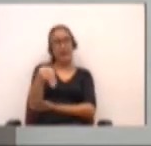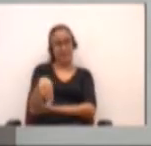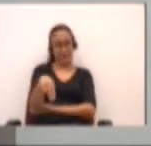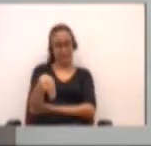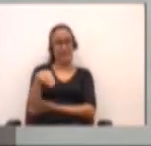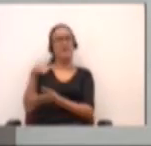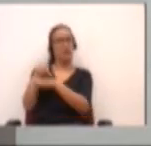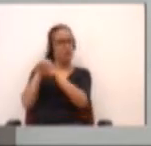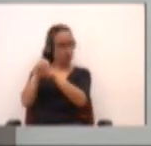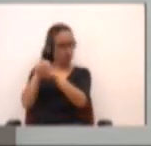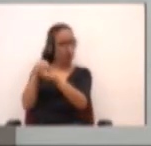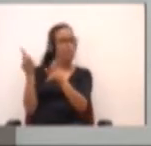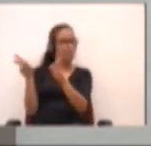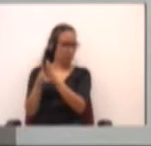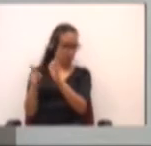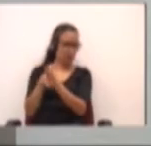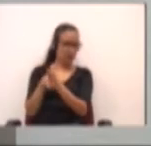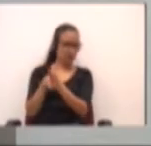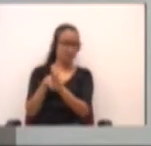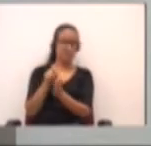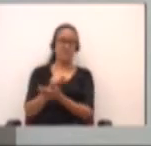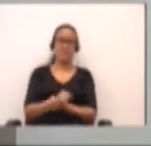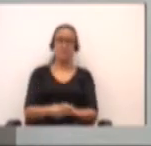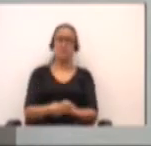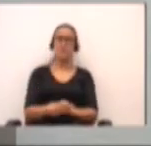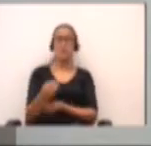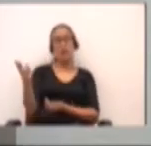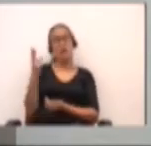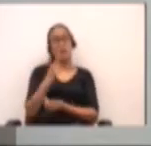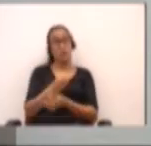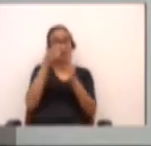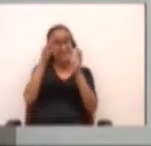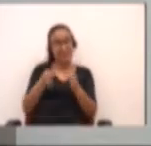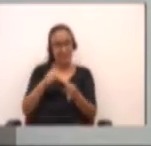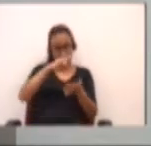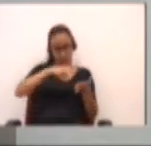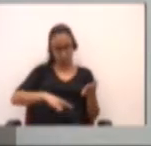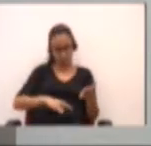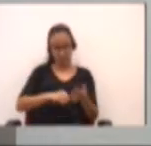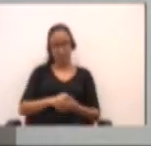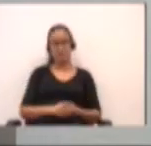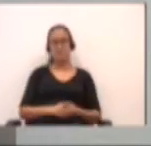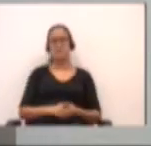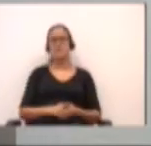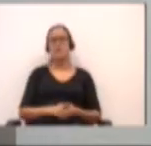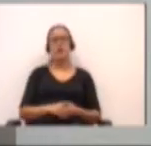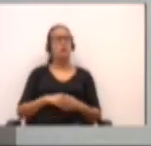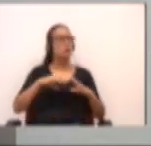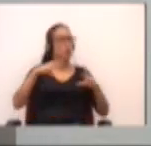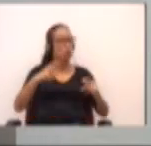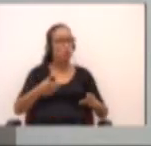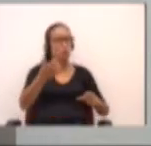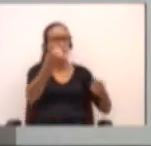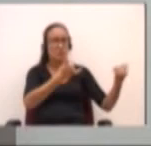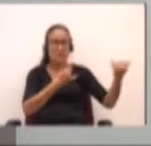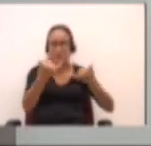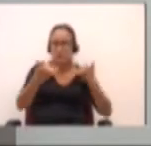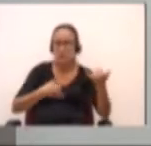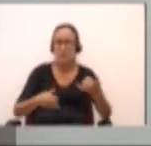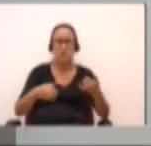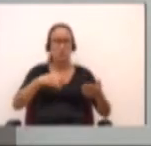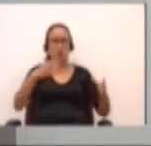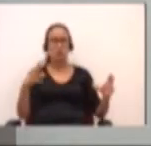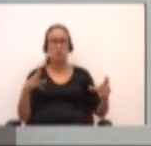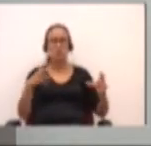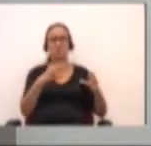laudo. Mas eu volto a repetir, todas as informações que nós estamos absorvendo e, acima de tudo, que nós vamos estar